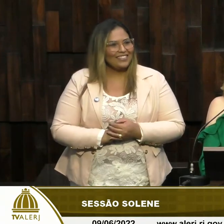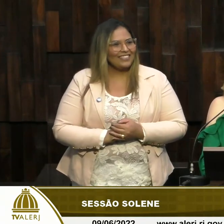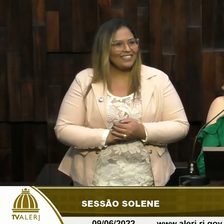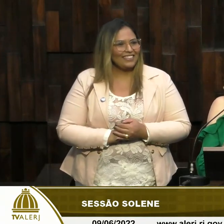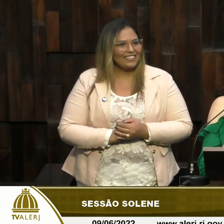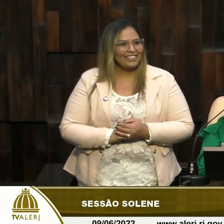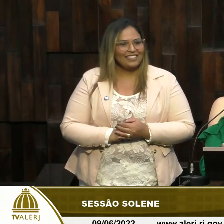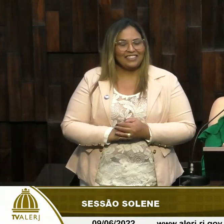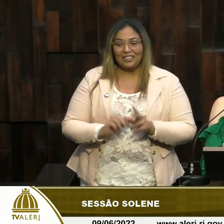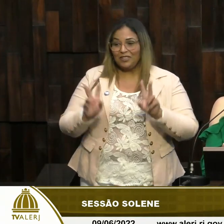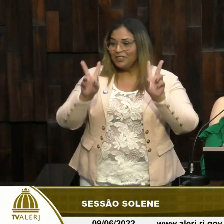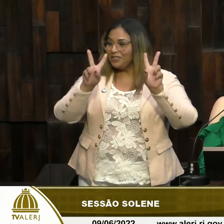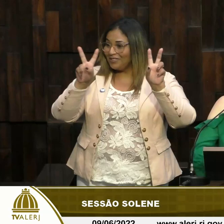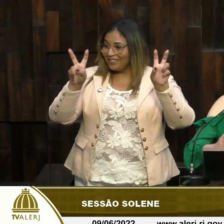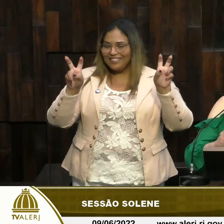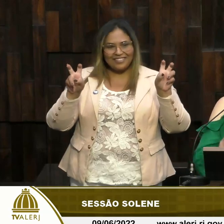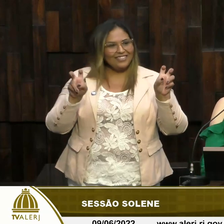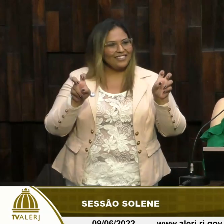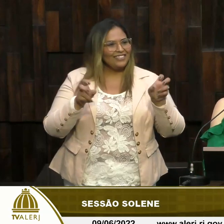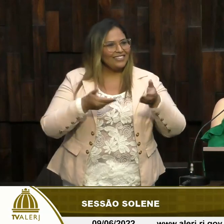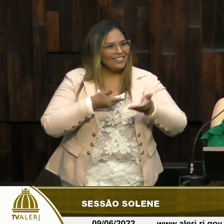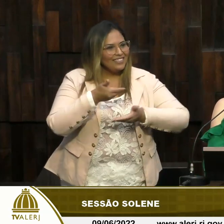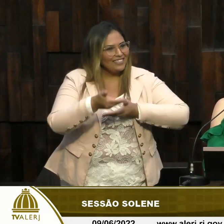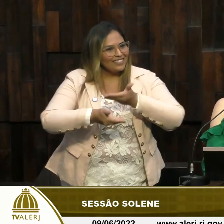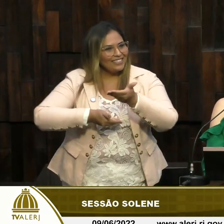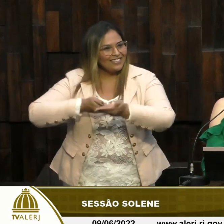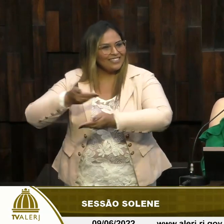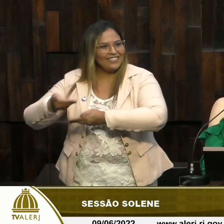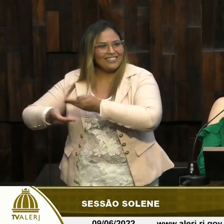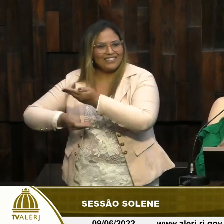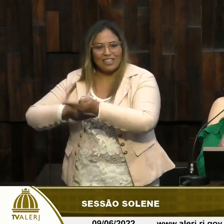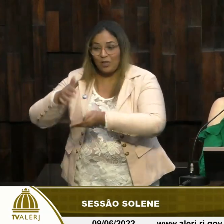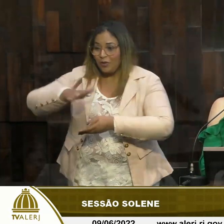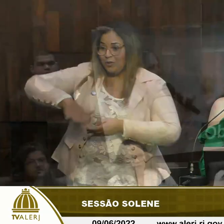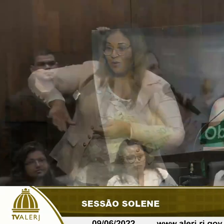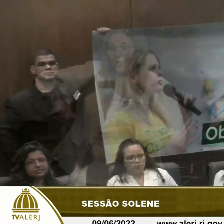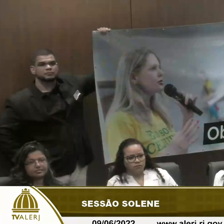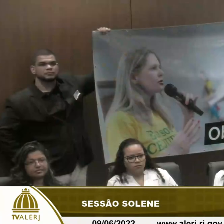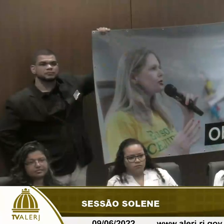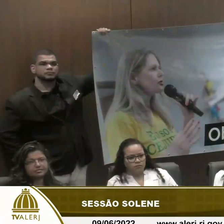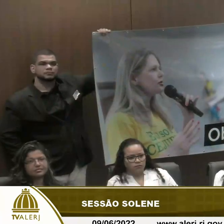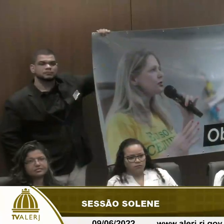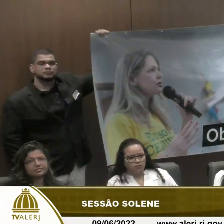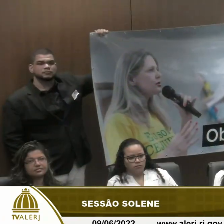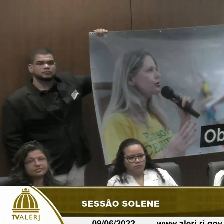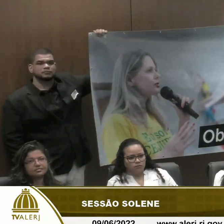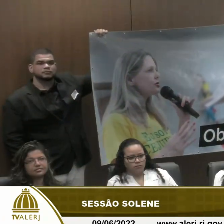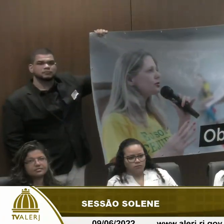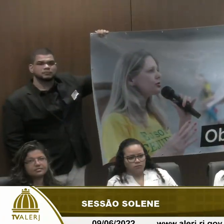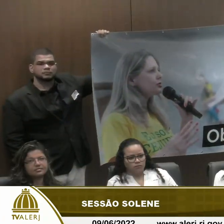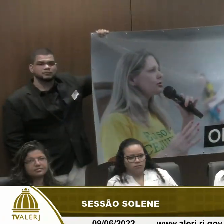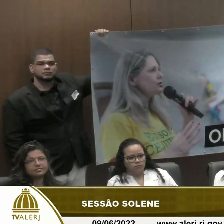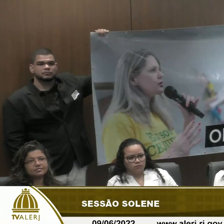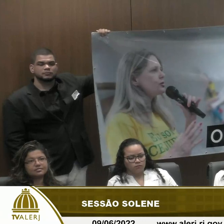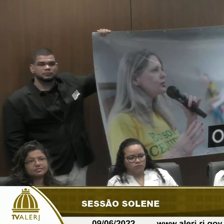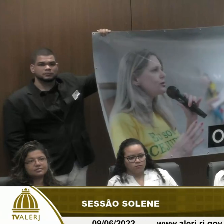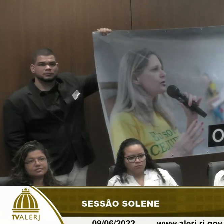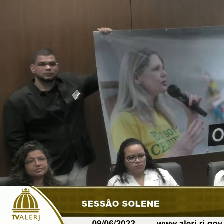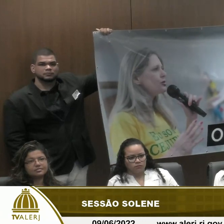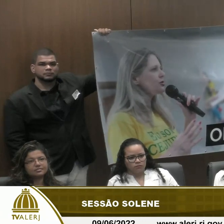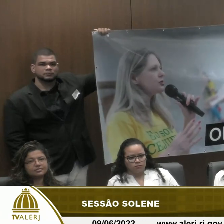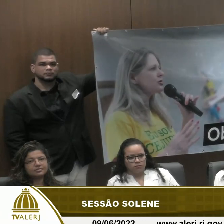um título que eu quero compartilhar com todos os professores de curso preparatório para concurso público,